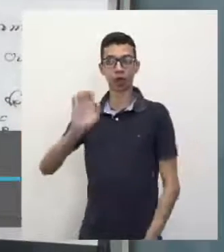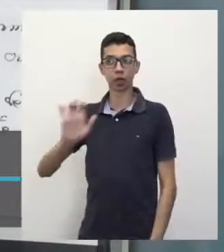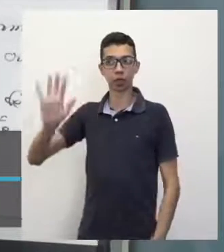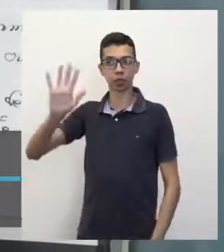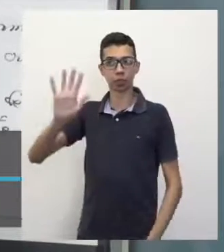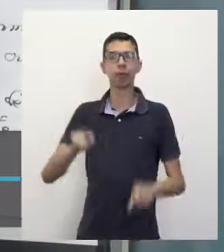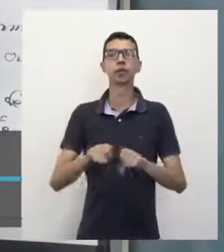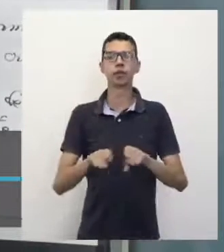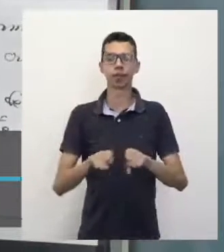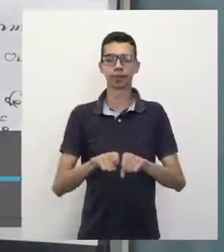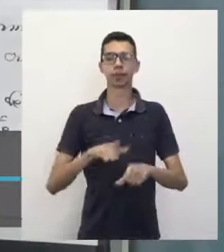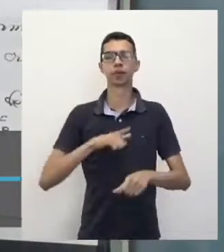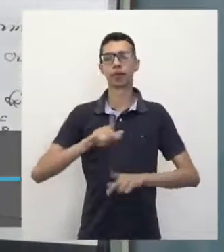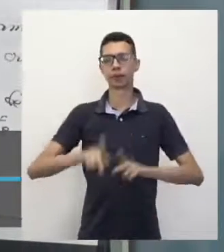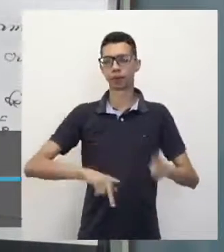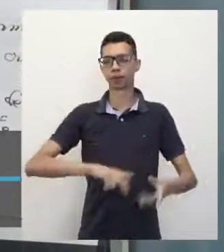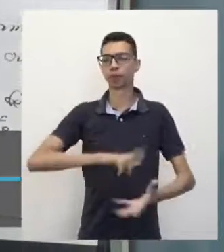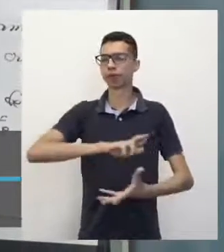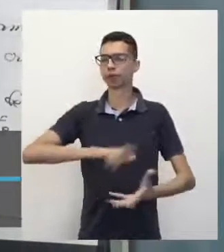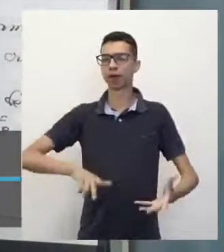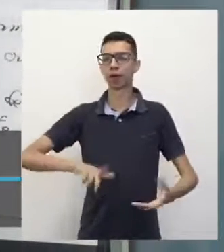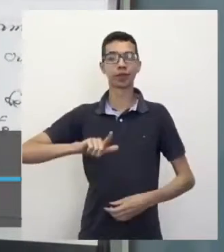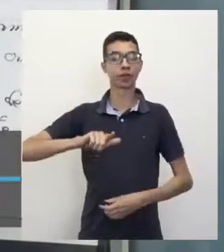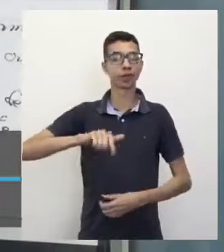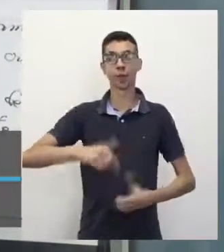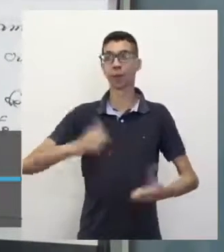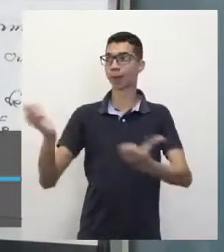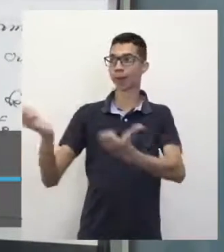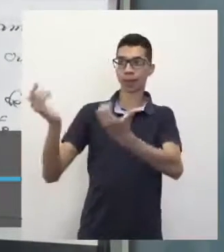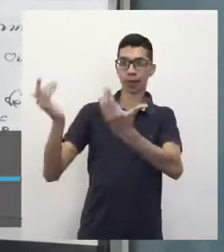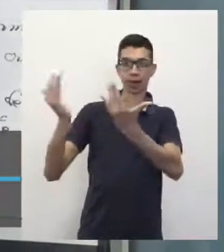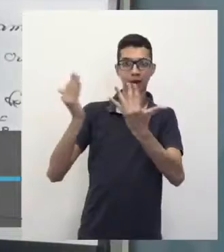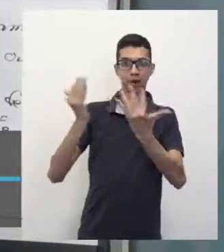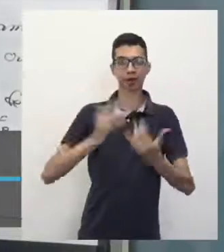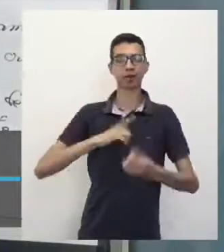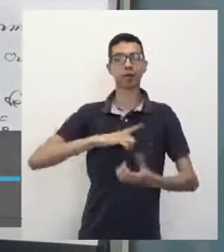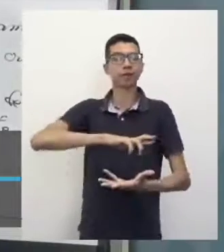tivemos outros povos que foram chegando depois. As várias correntes